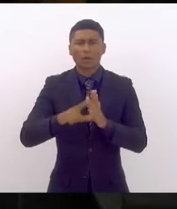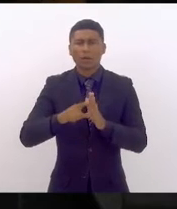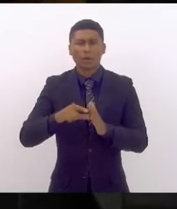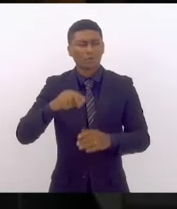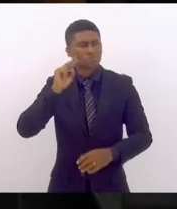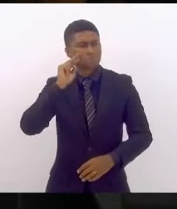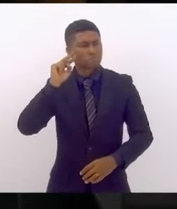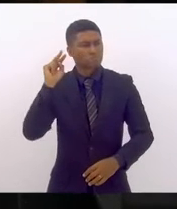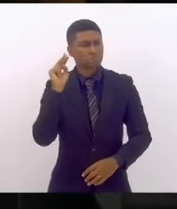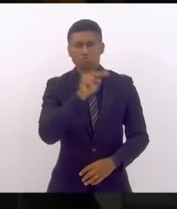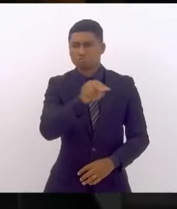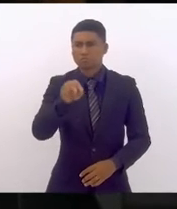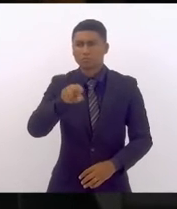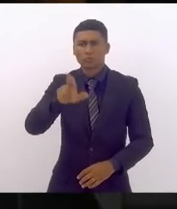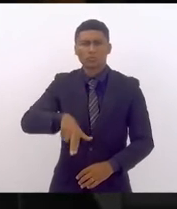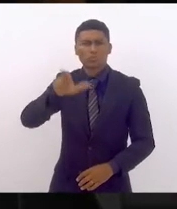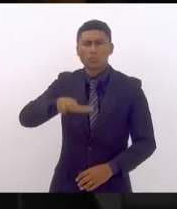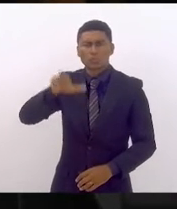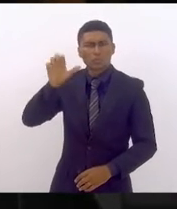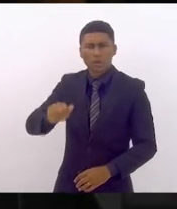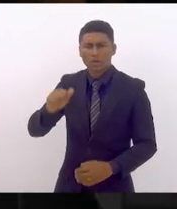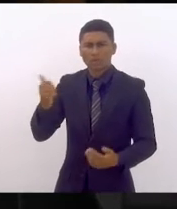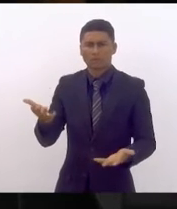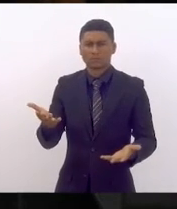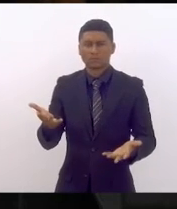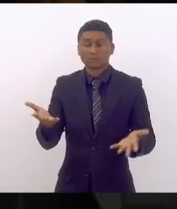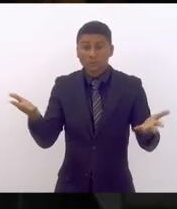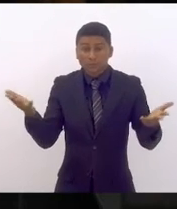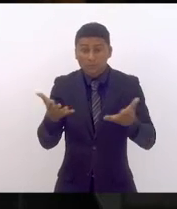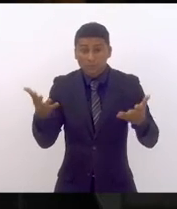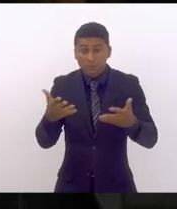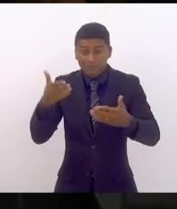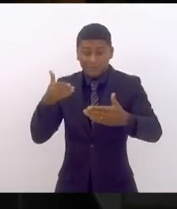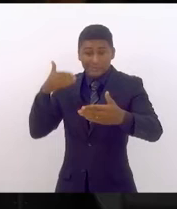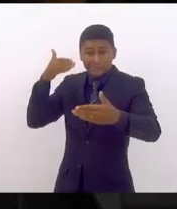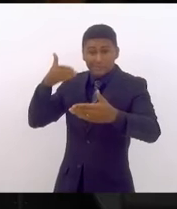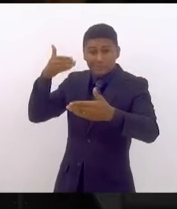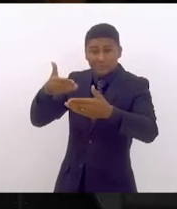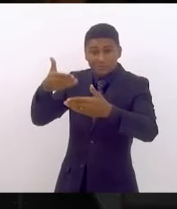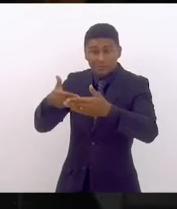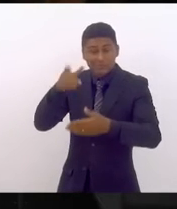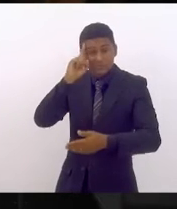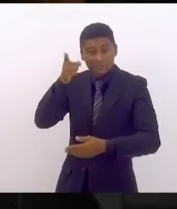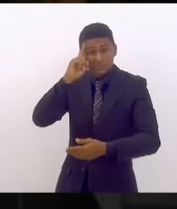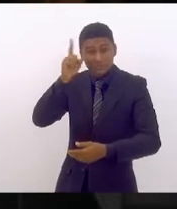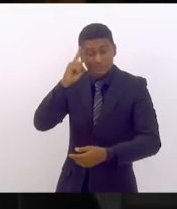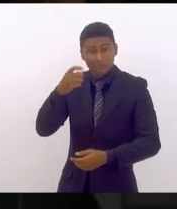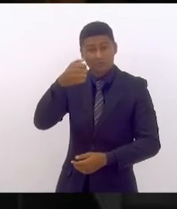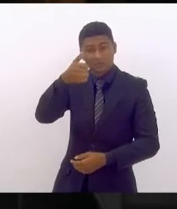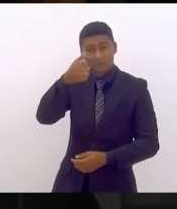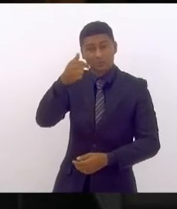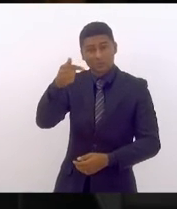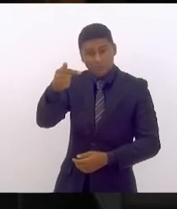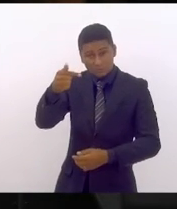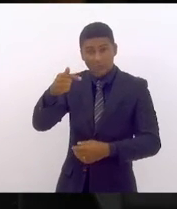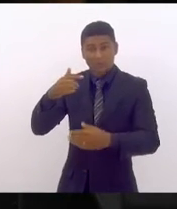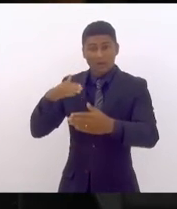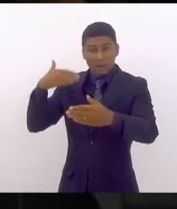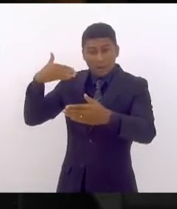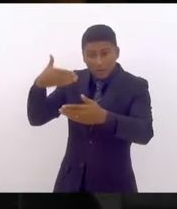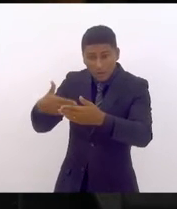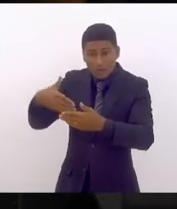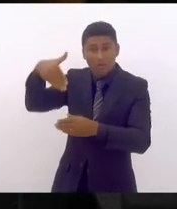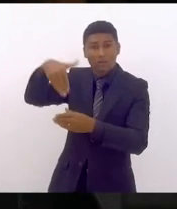isso em plena campanha há 17 dias das eleições imagine senhora